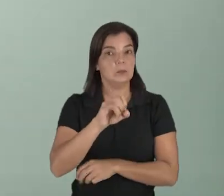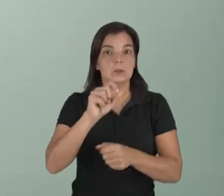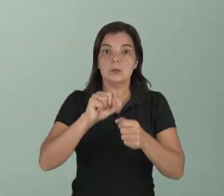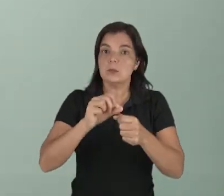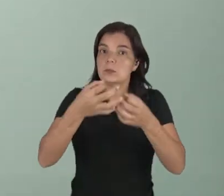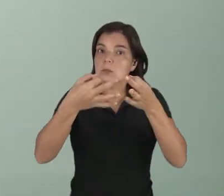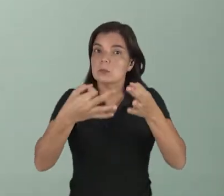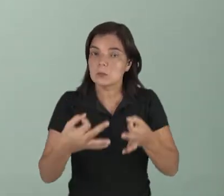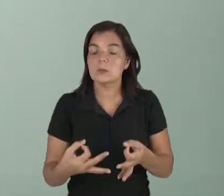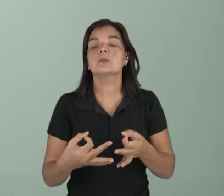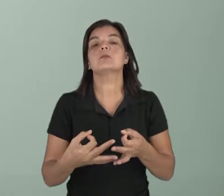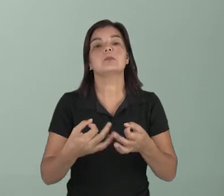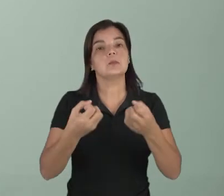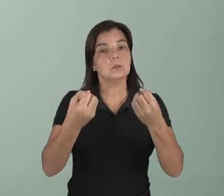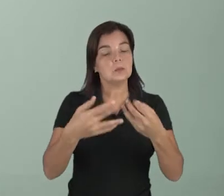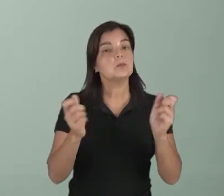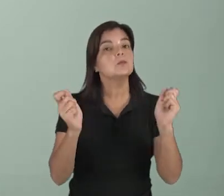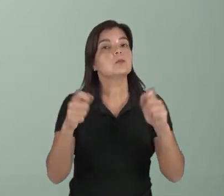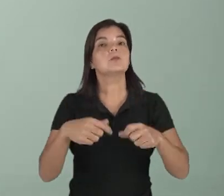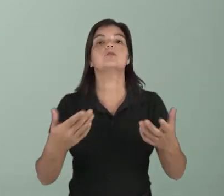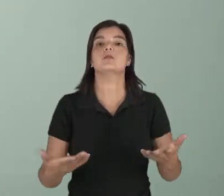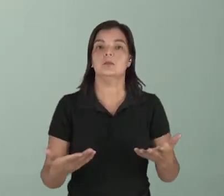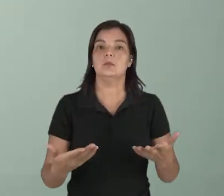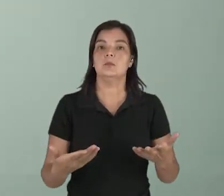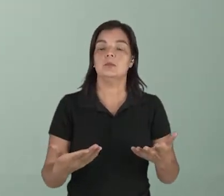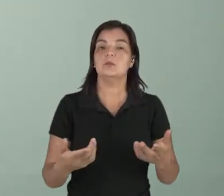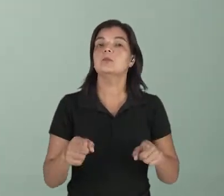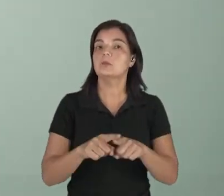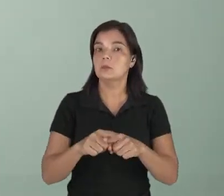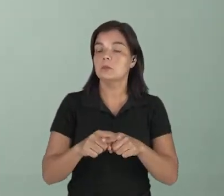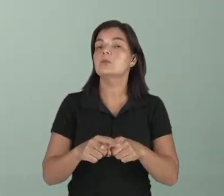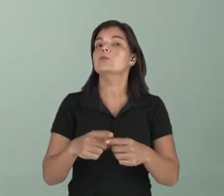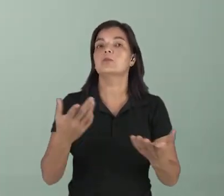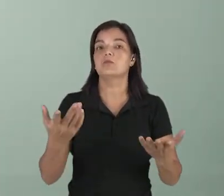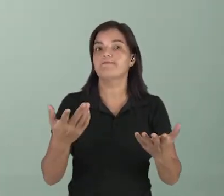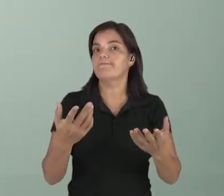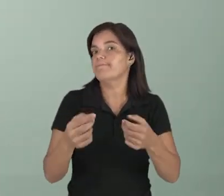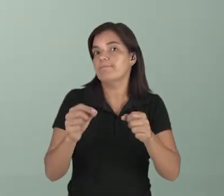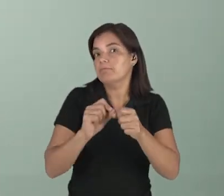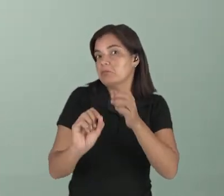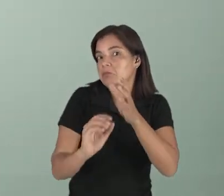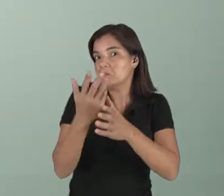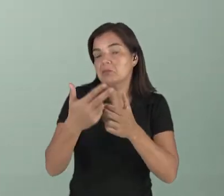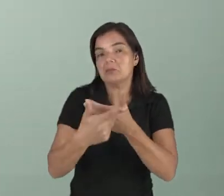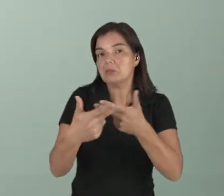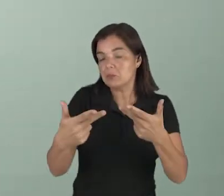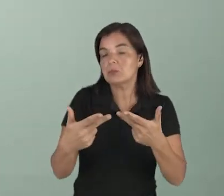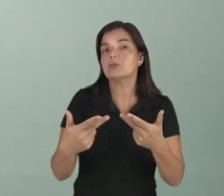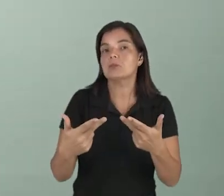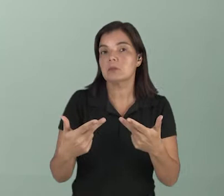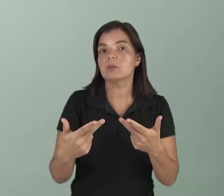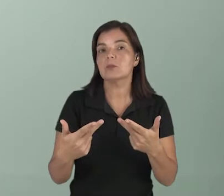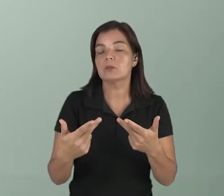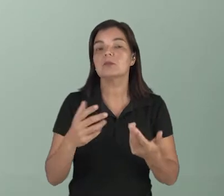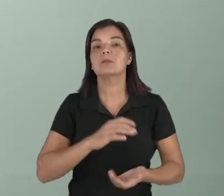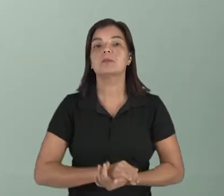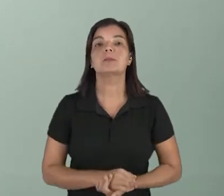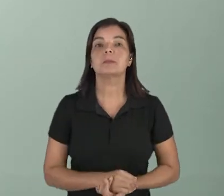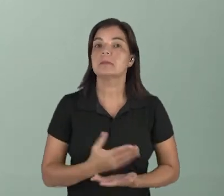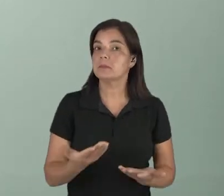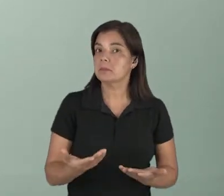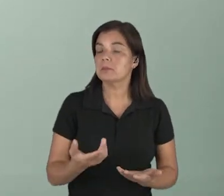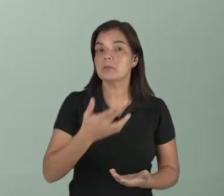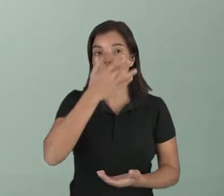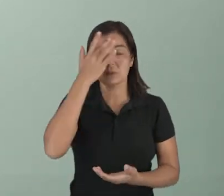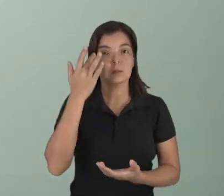tudo como eles estão falando, você pode se lesionar, podem acontecer várias coisas, né? E não é isso